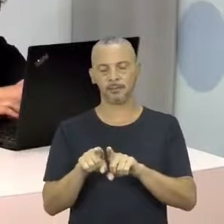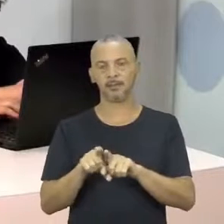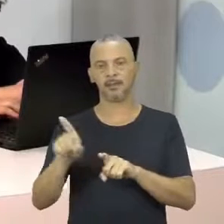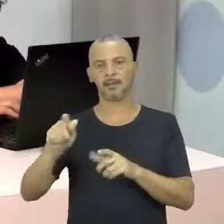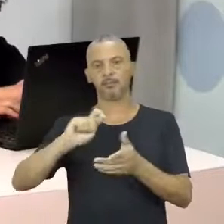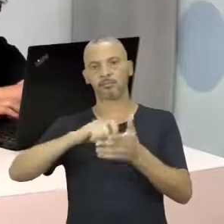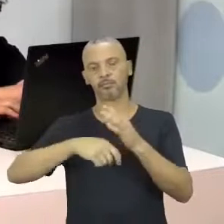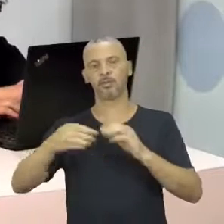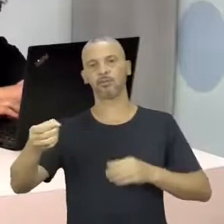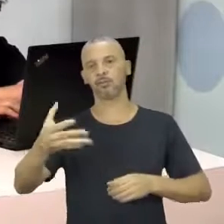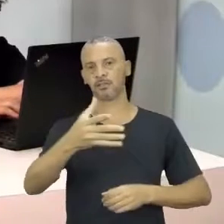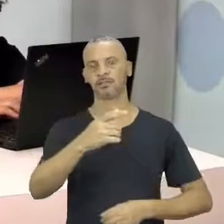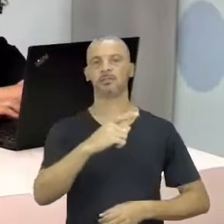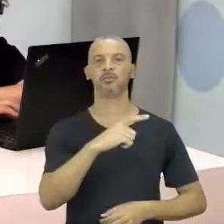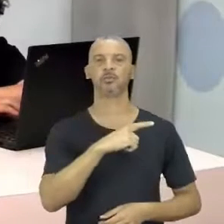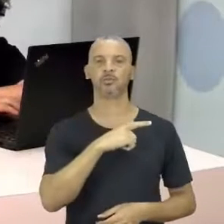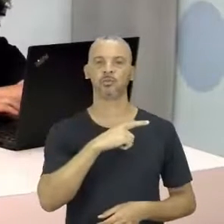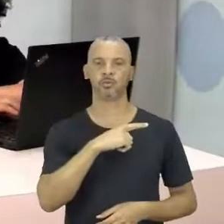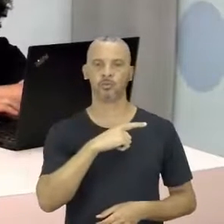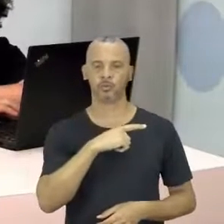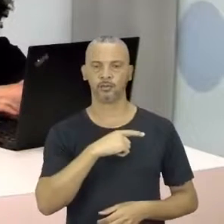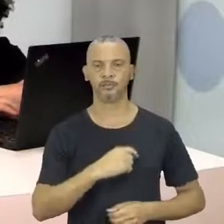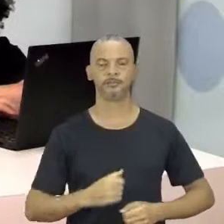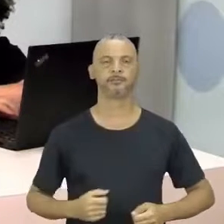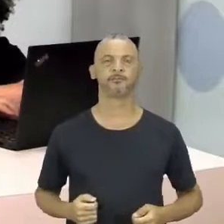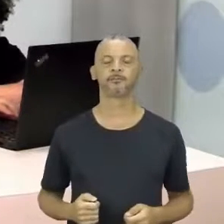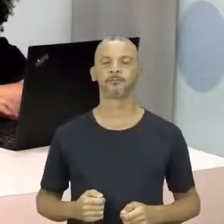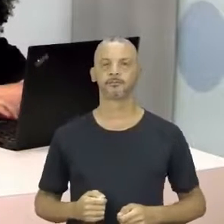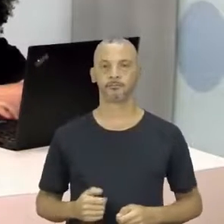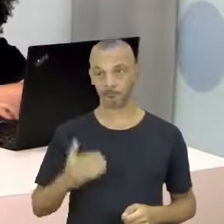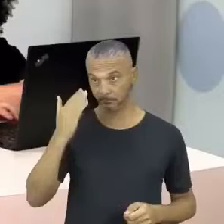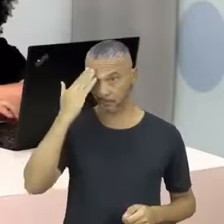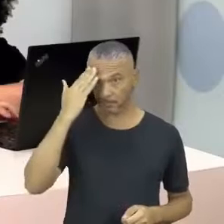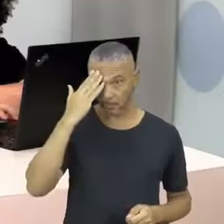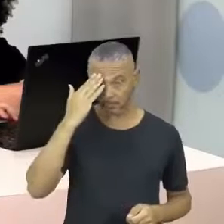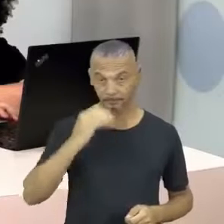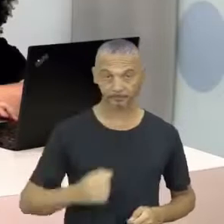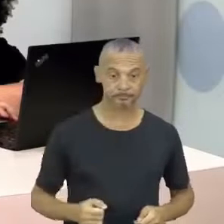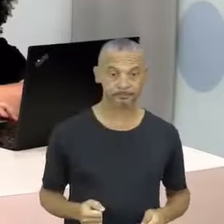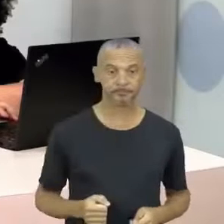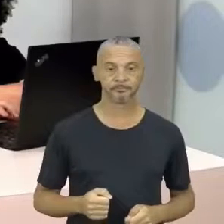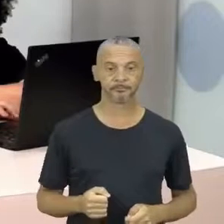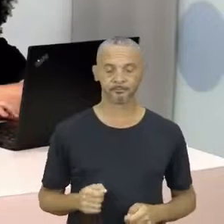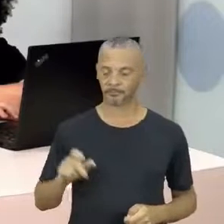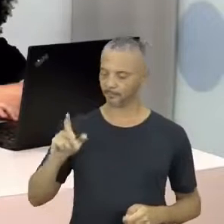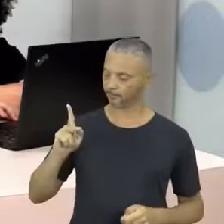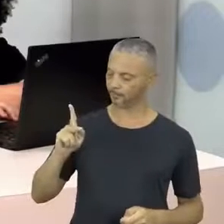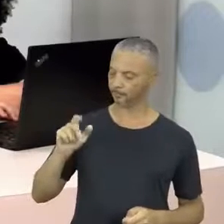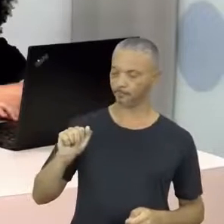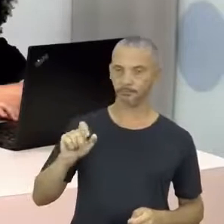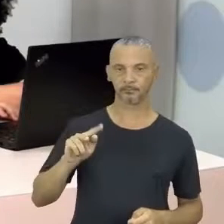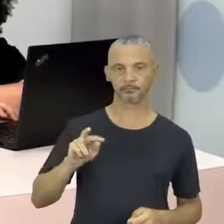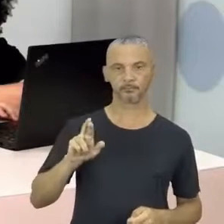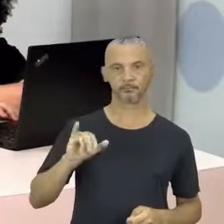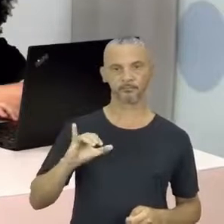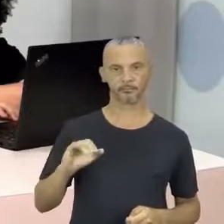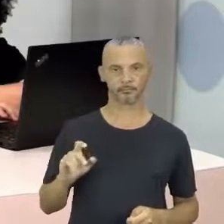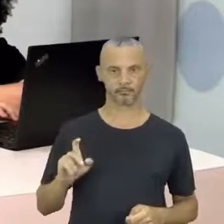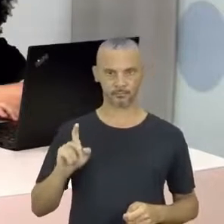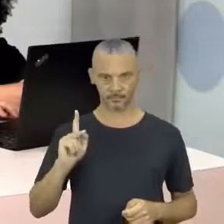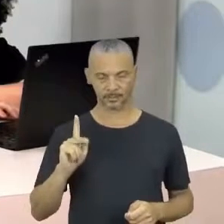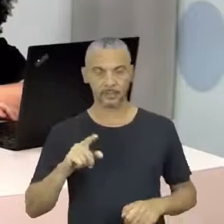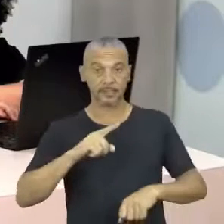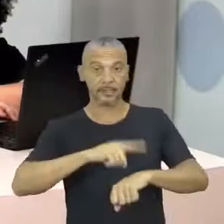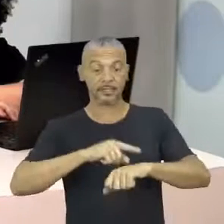realizar essa atualização no formação. Tudo bem? O Patrick, ele informou aqui, o tempo de serviço para